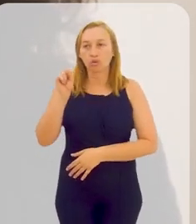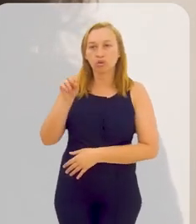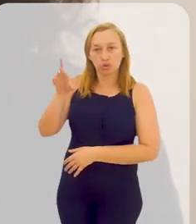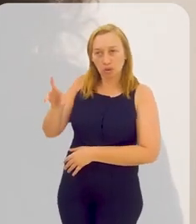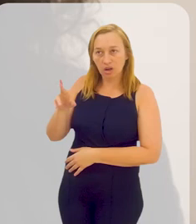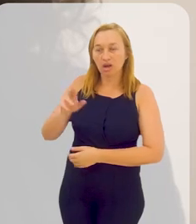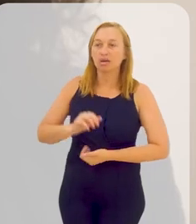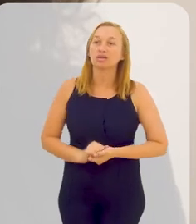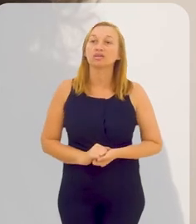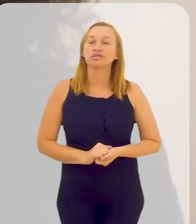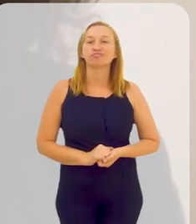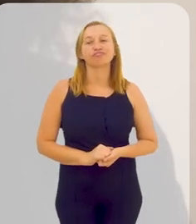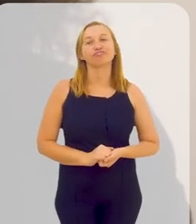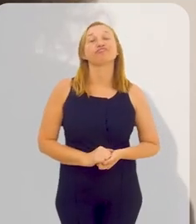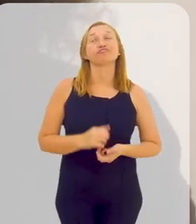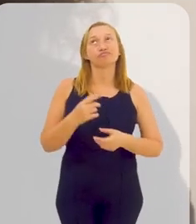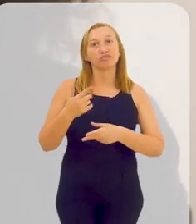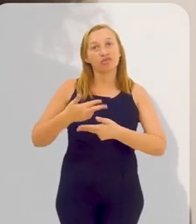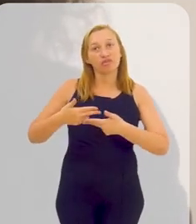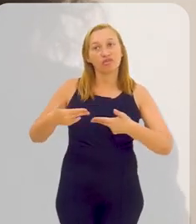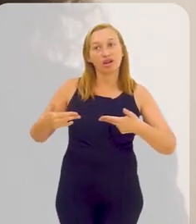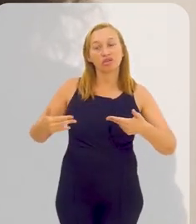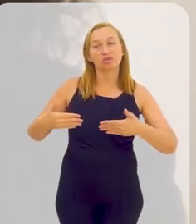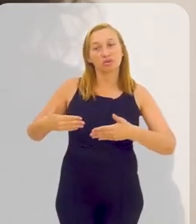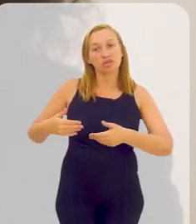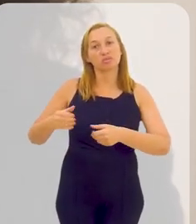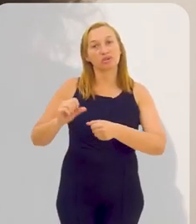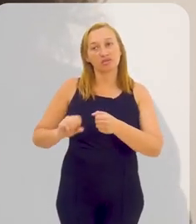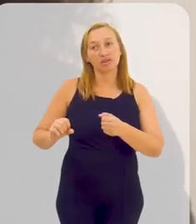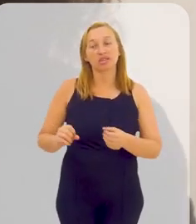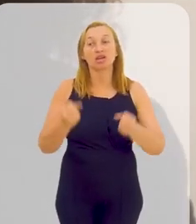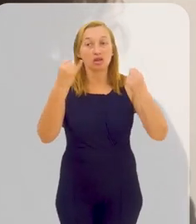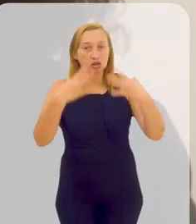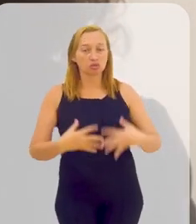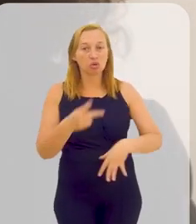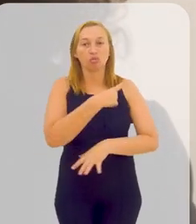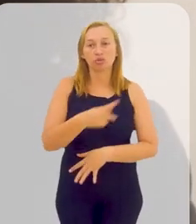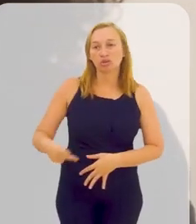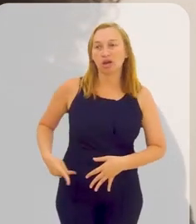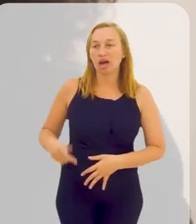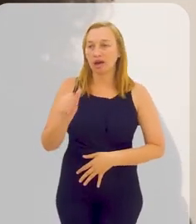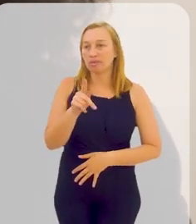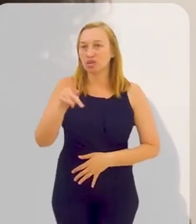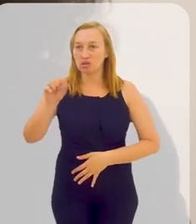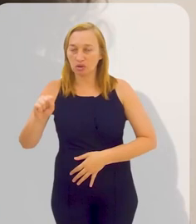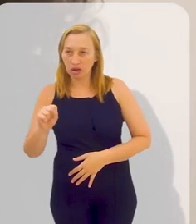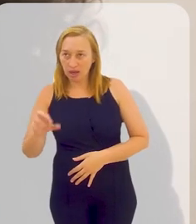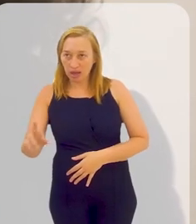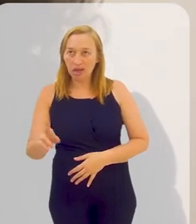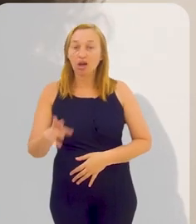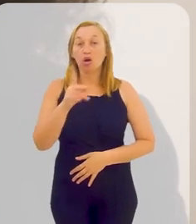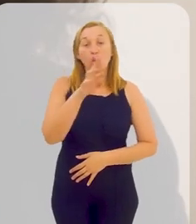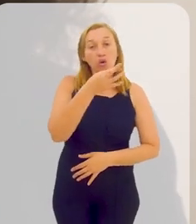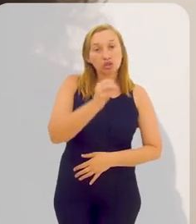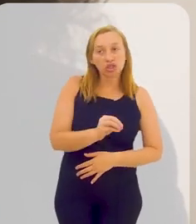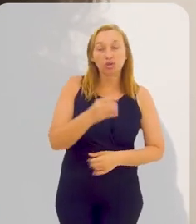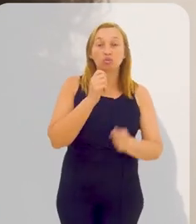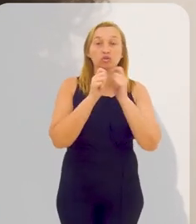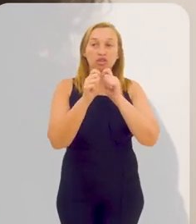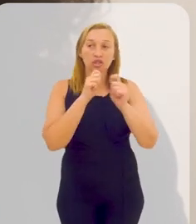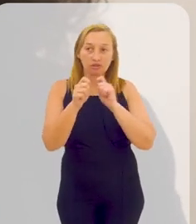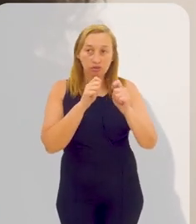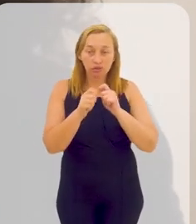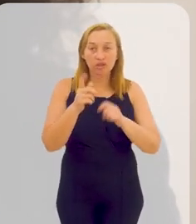uso da energia solar fotovoltaica Ainda temos muito que avançar é o que explicou o presidente da bispolar Rodrigo Sawaya